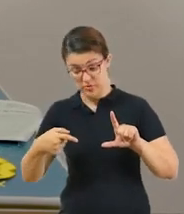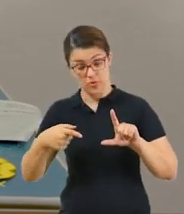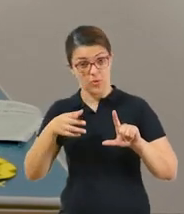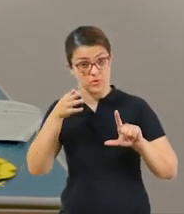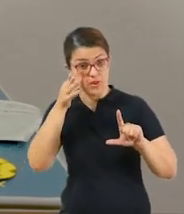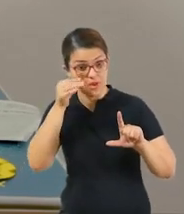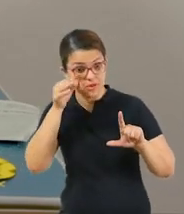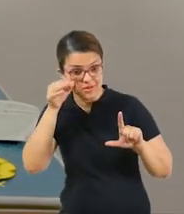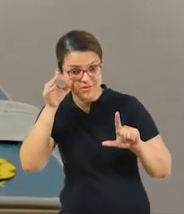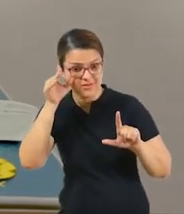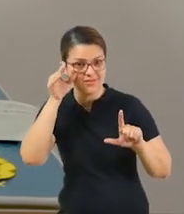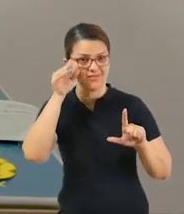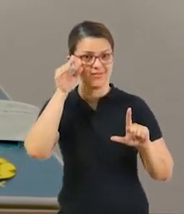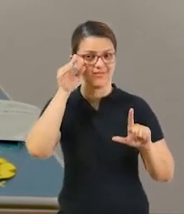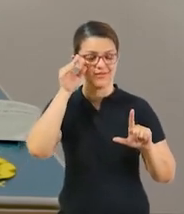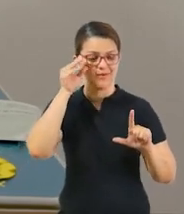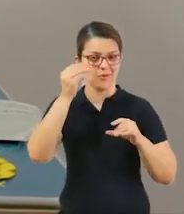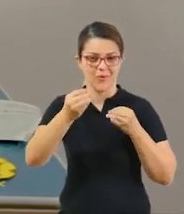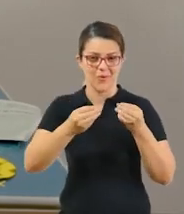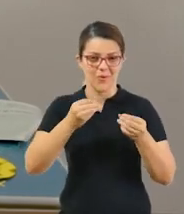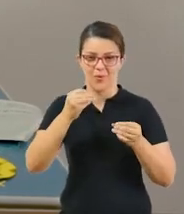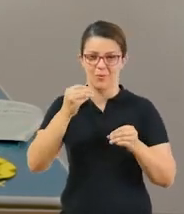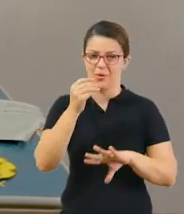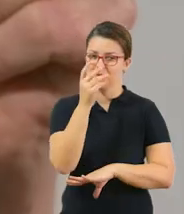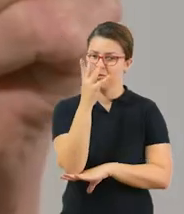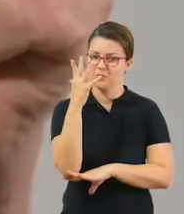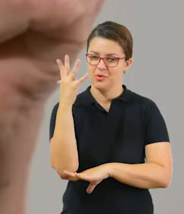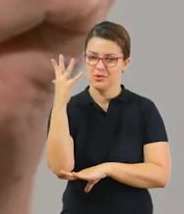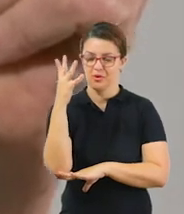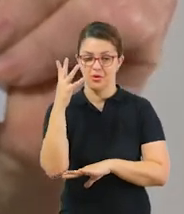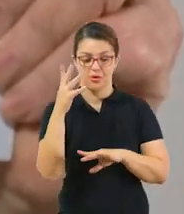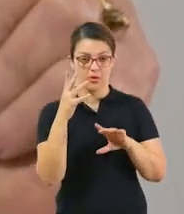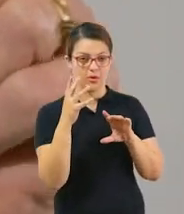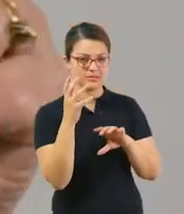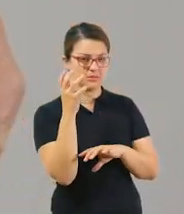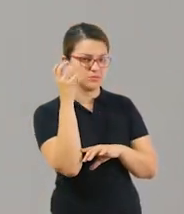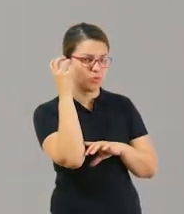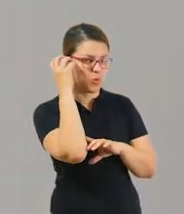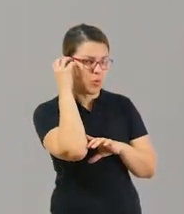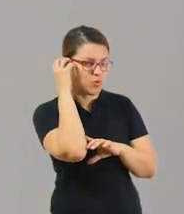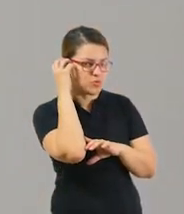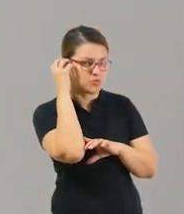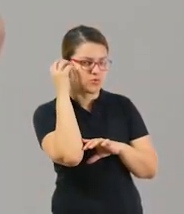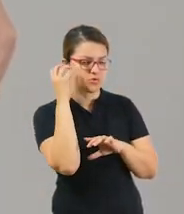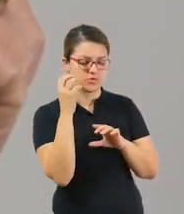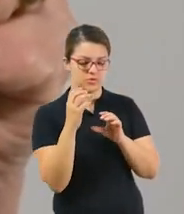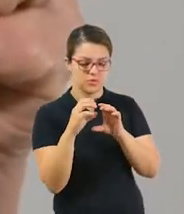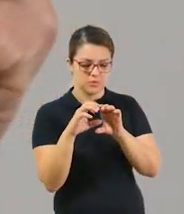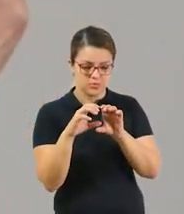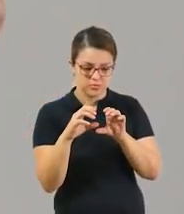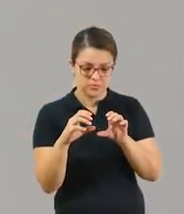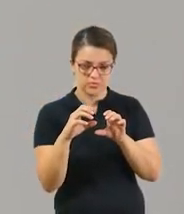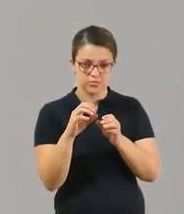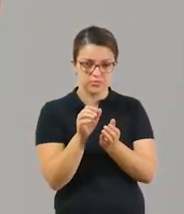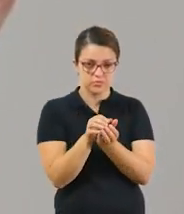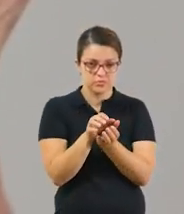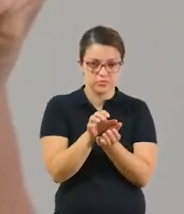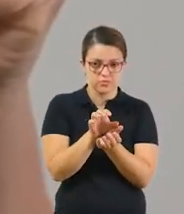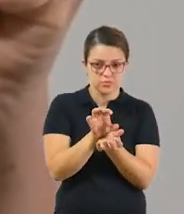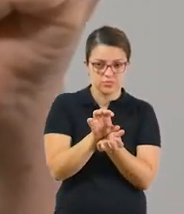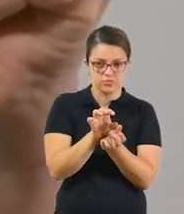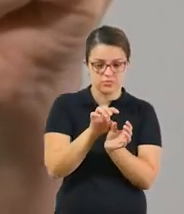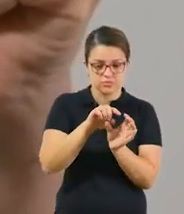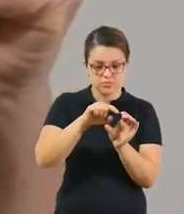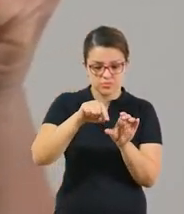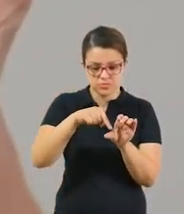olha só que interessante quando a gente trabalha a natureza aqui nós temos uma concha nautilus né podem ver